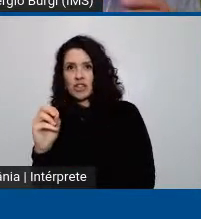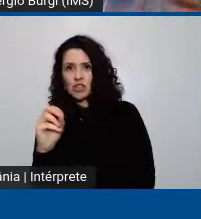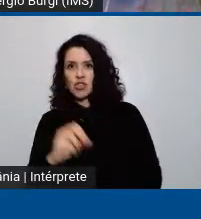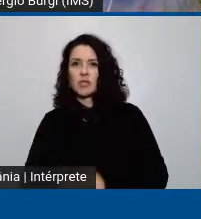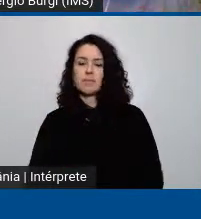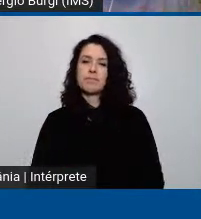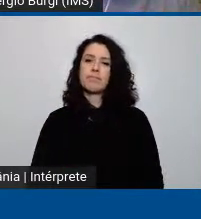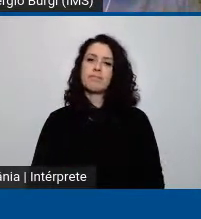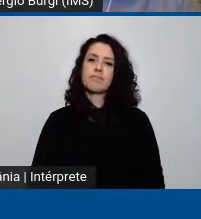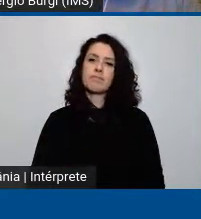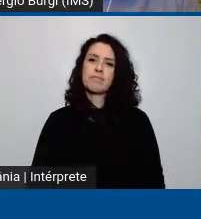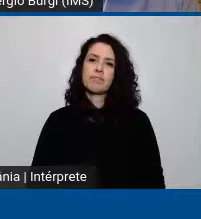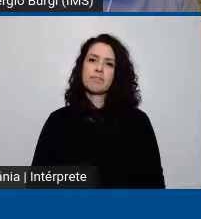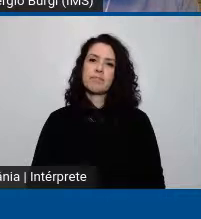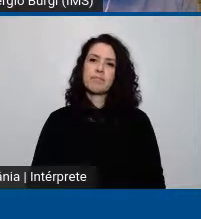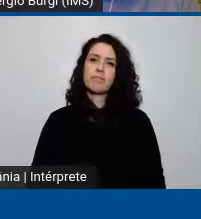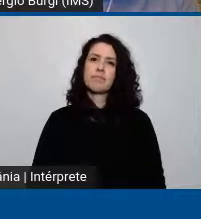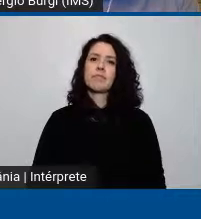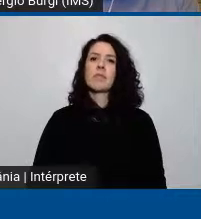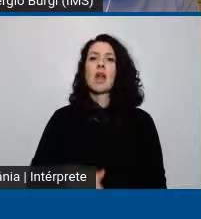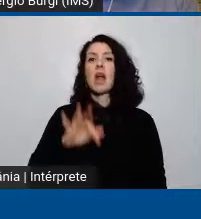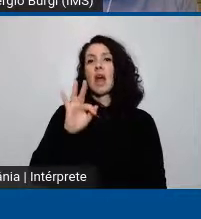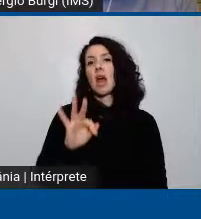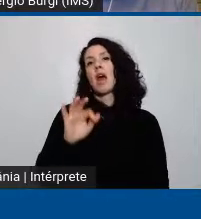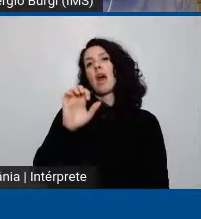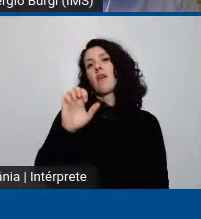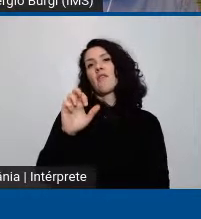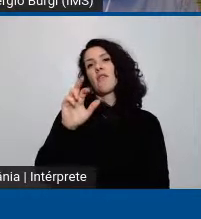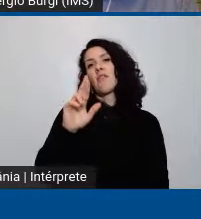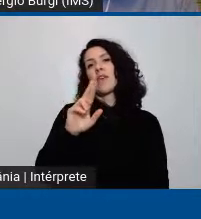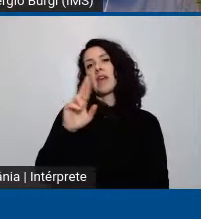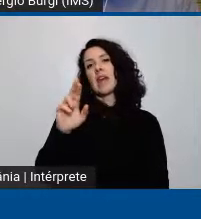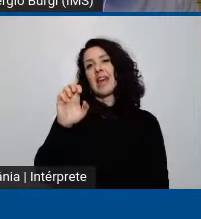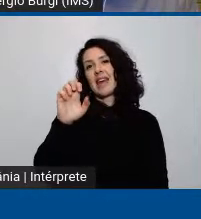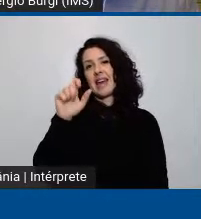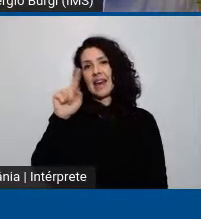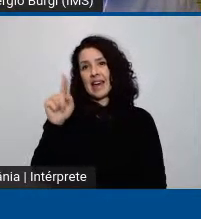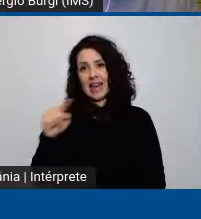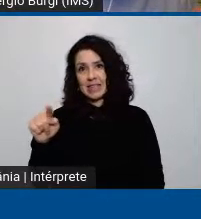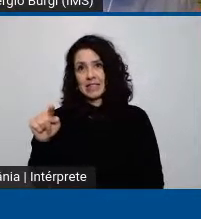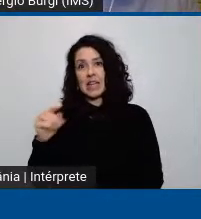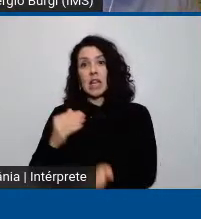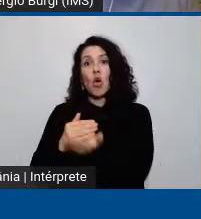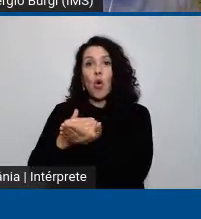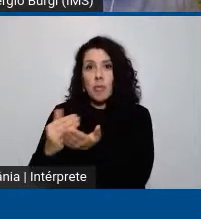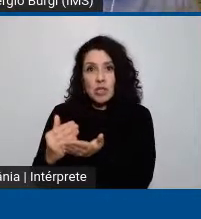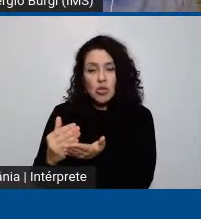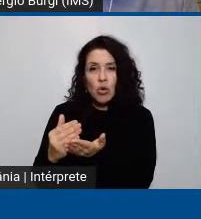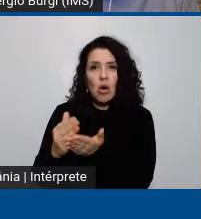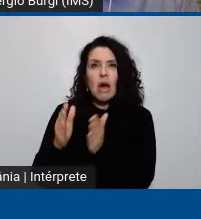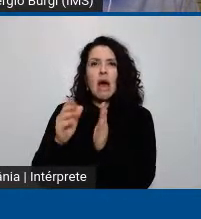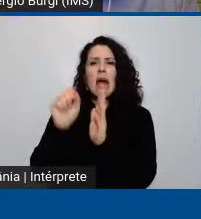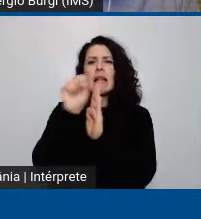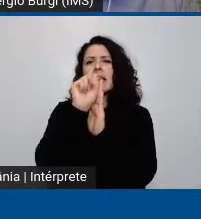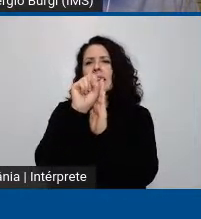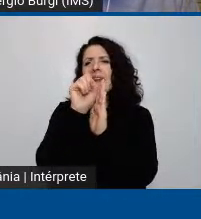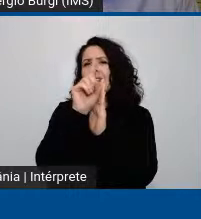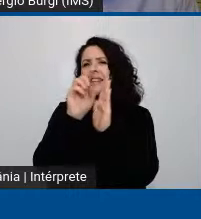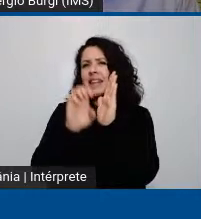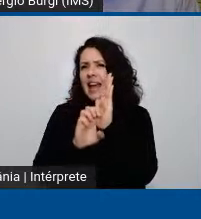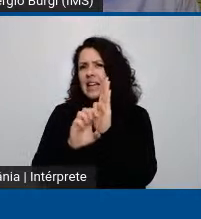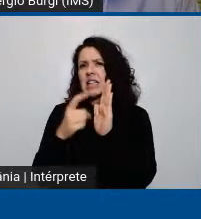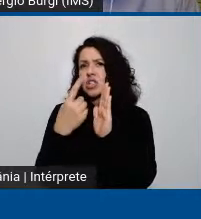Ferrez é um fotógrafo que se estabeleceu, então, na década de 60, atuou, né,